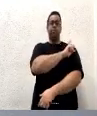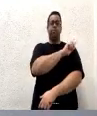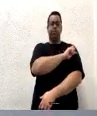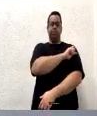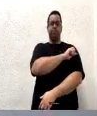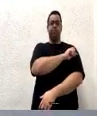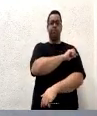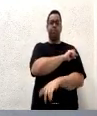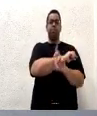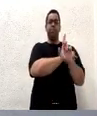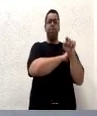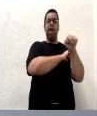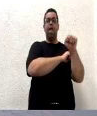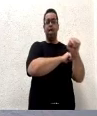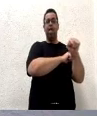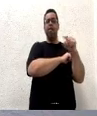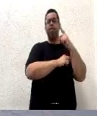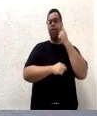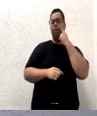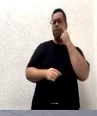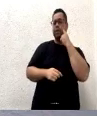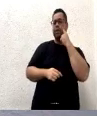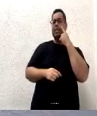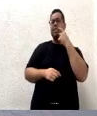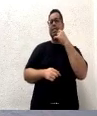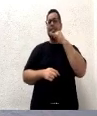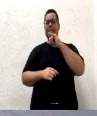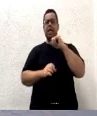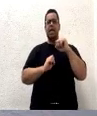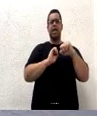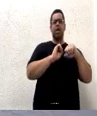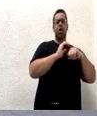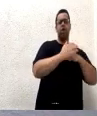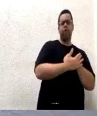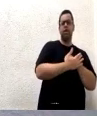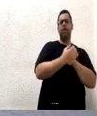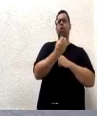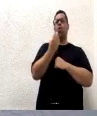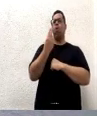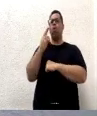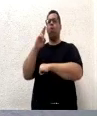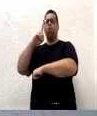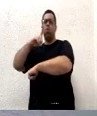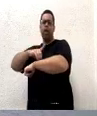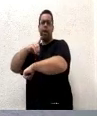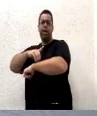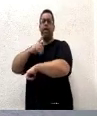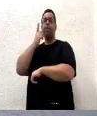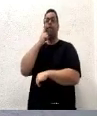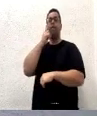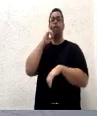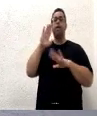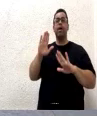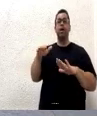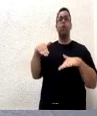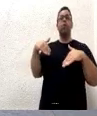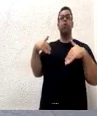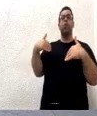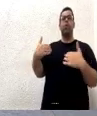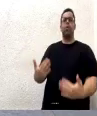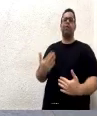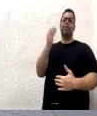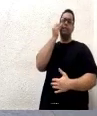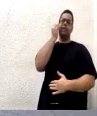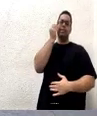primeiro identificar se é mais possível ser dengue ou se é Covid, e vai identificar qual que é o melhor teste. Descartou dengue, vai fazer